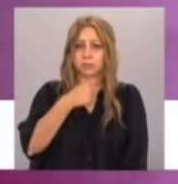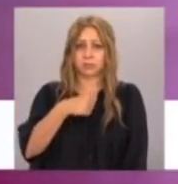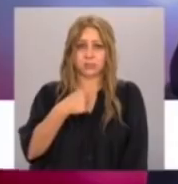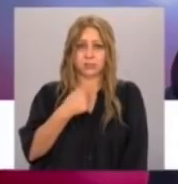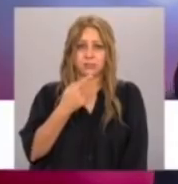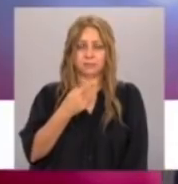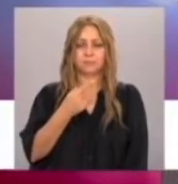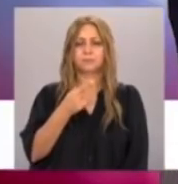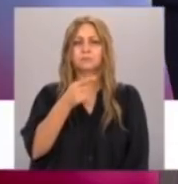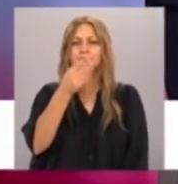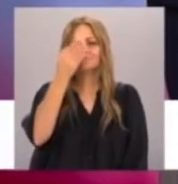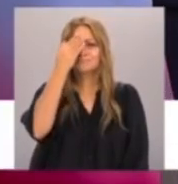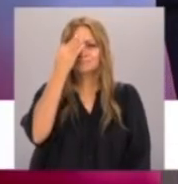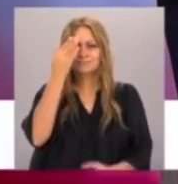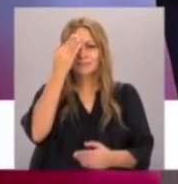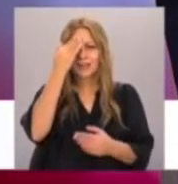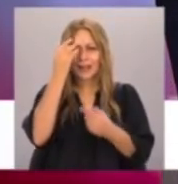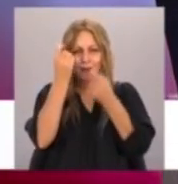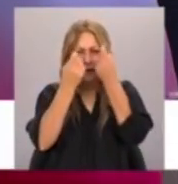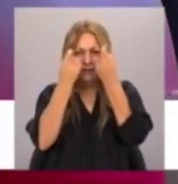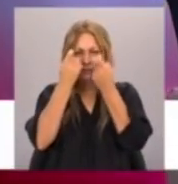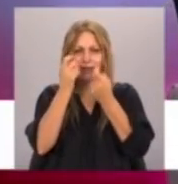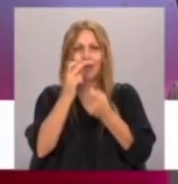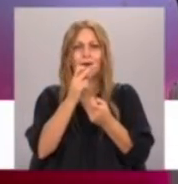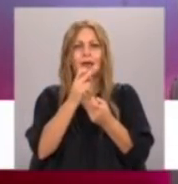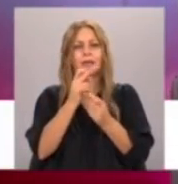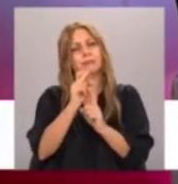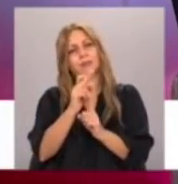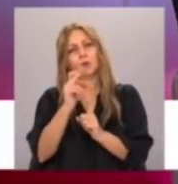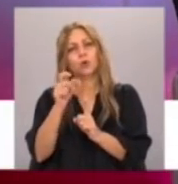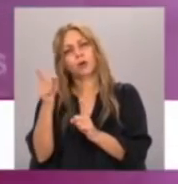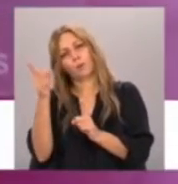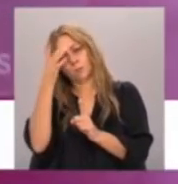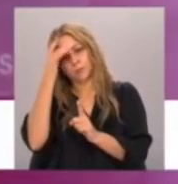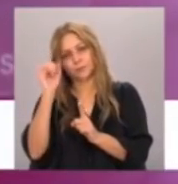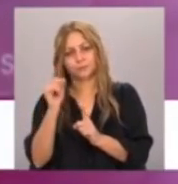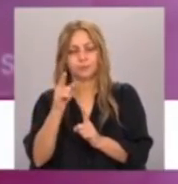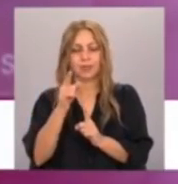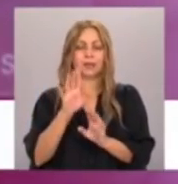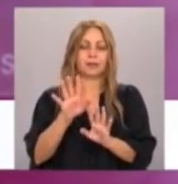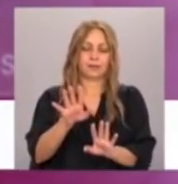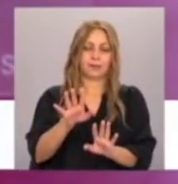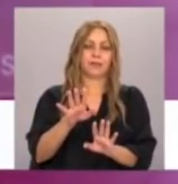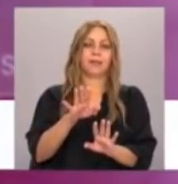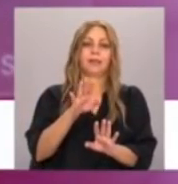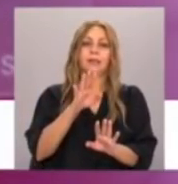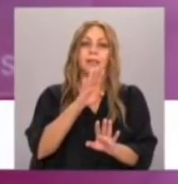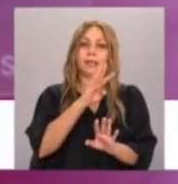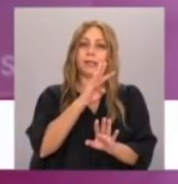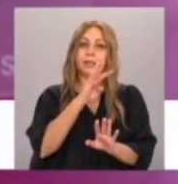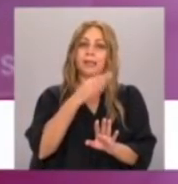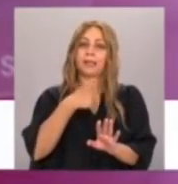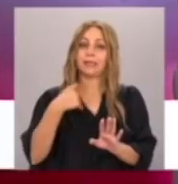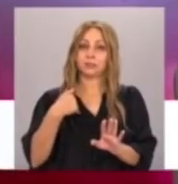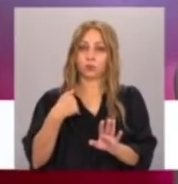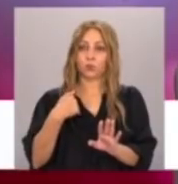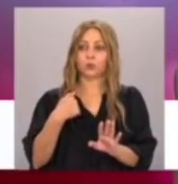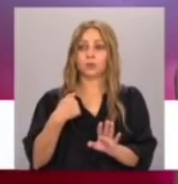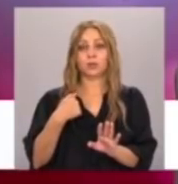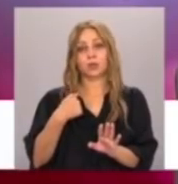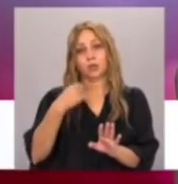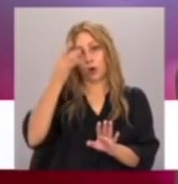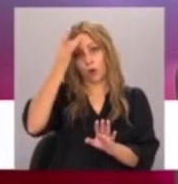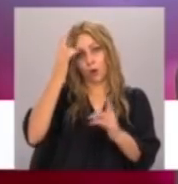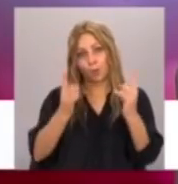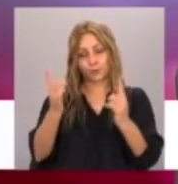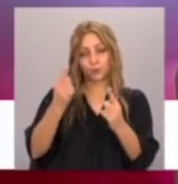como é que destinou aqui uma das outras vai arrebentar educação EA Saúde também aqui uma uma diferença é notória porque